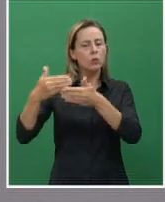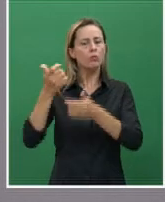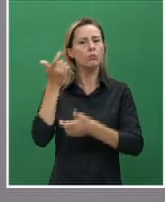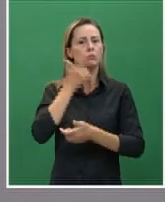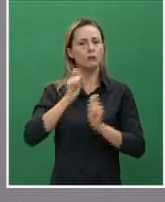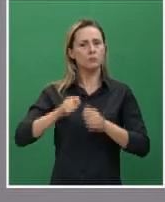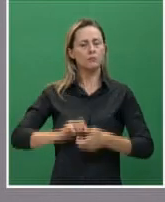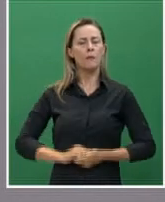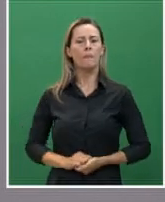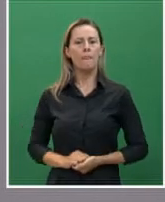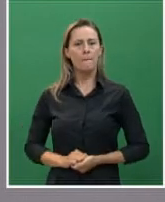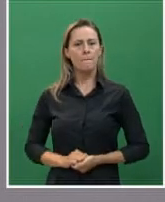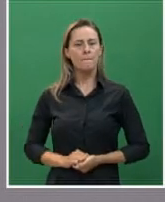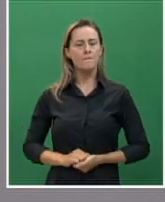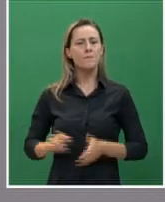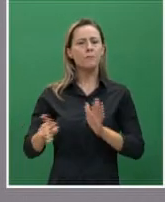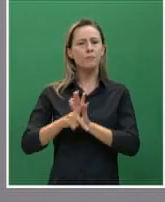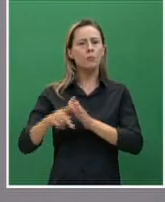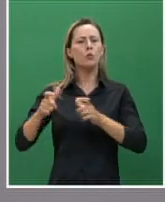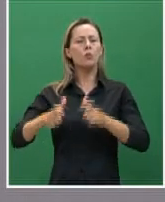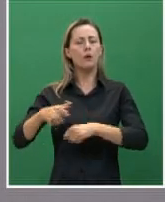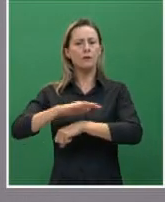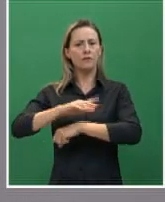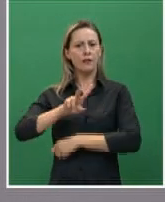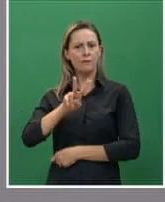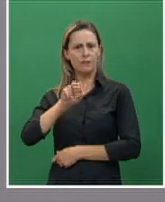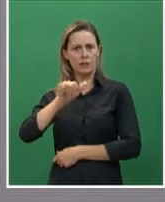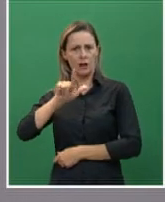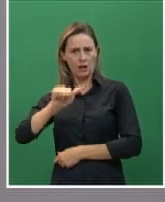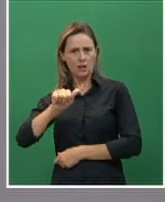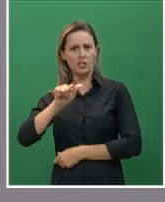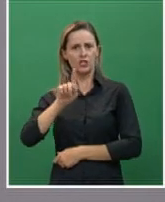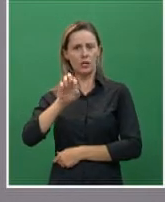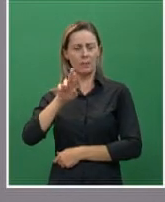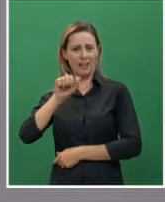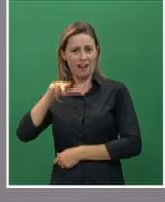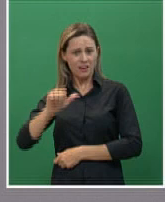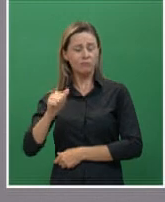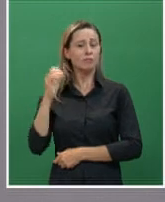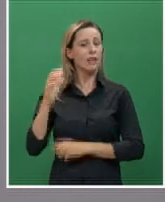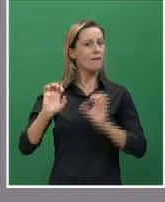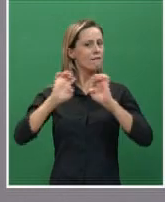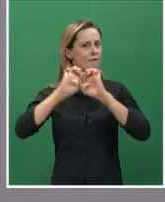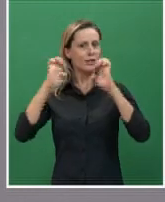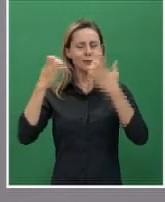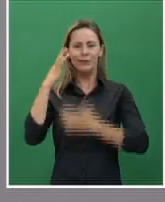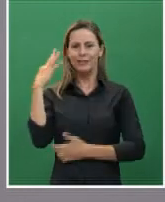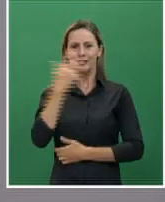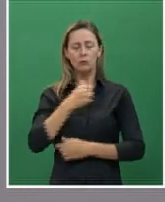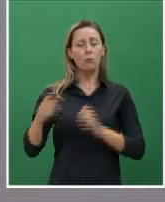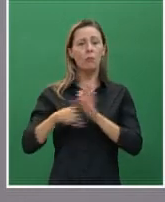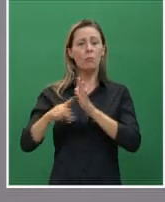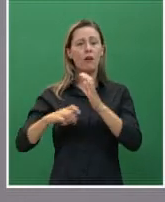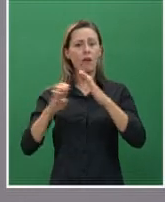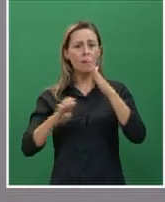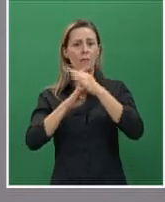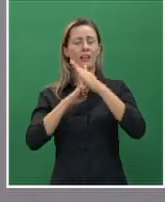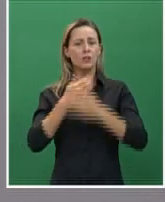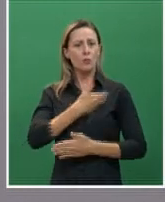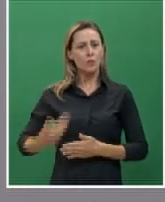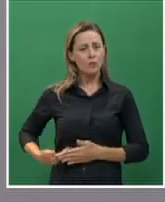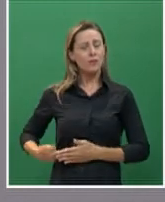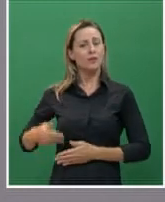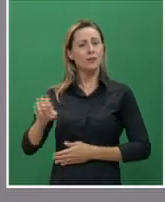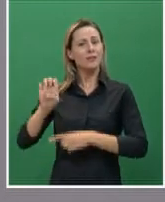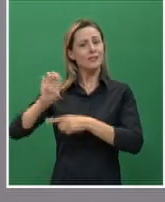lá com Parque Vila Germânica e dois mil em 2005 quando é no unindo Na verdade o setor Empresarial Governo do Estado EA prefeitura